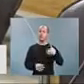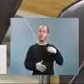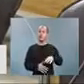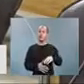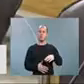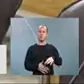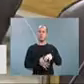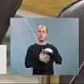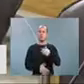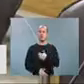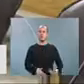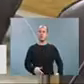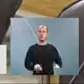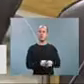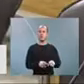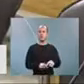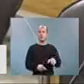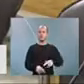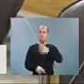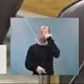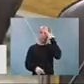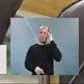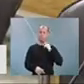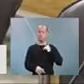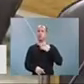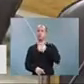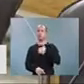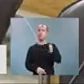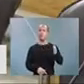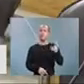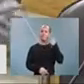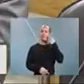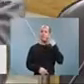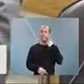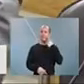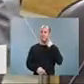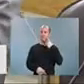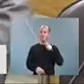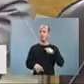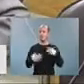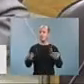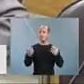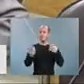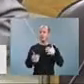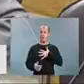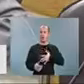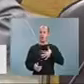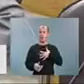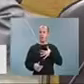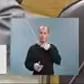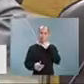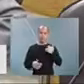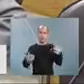lideranças. Então, eu quero dizer, deixar bem claro aqui, que as estradas que ligam Agreste,